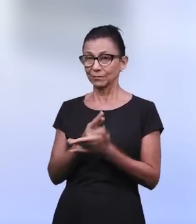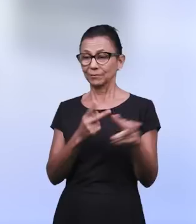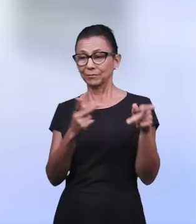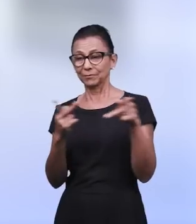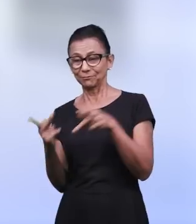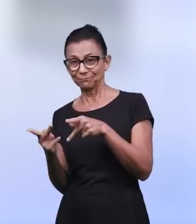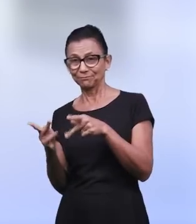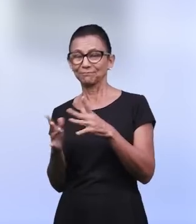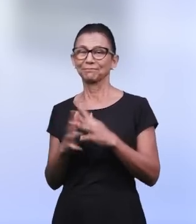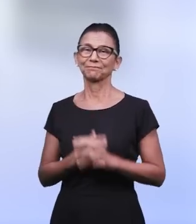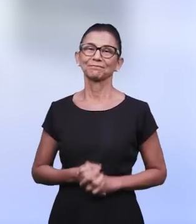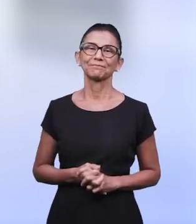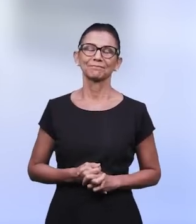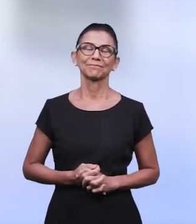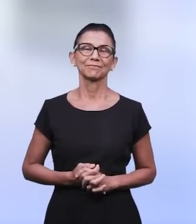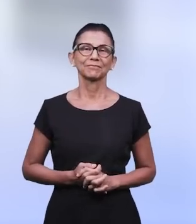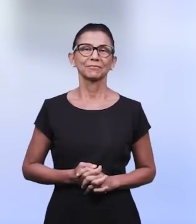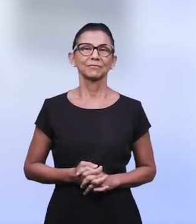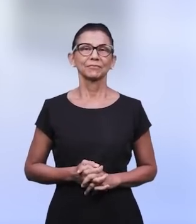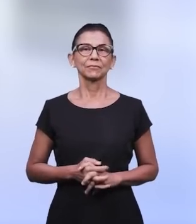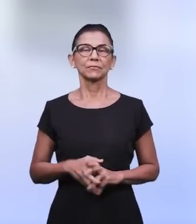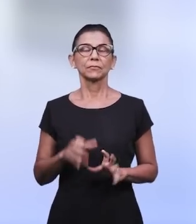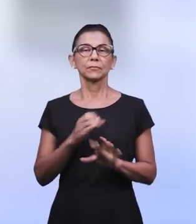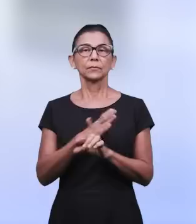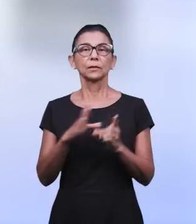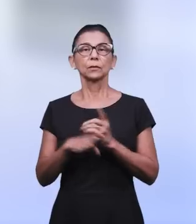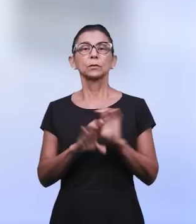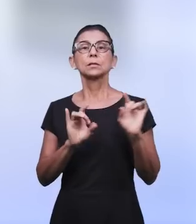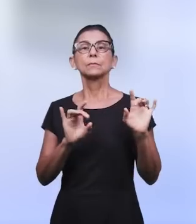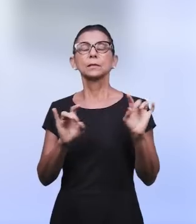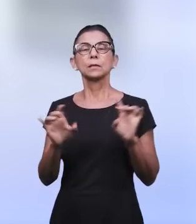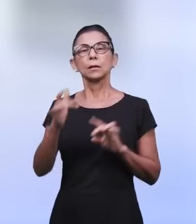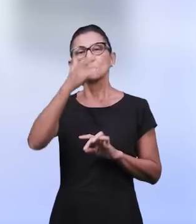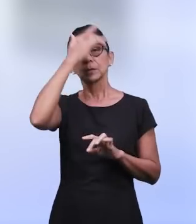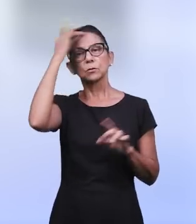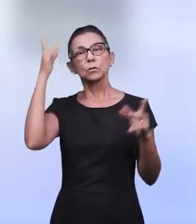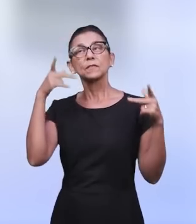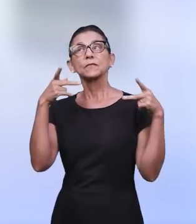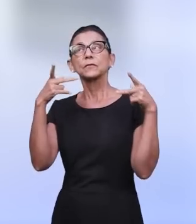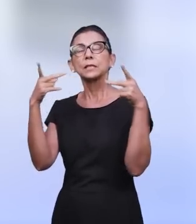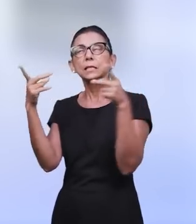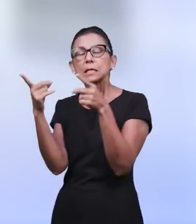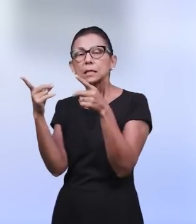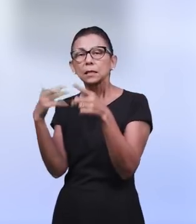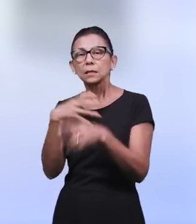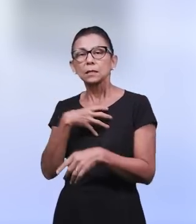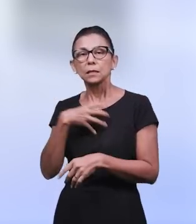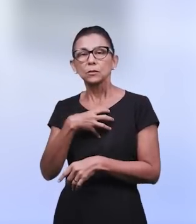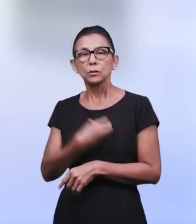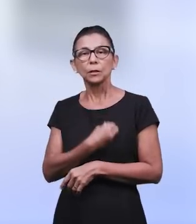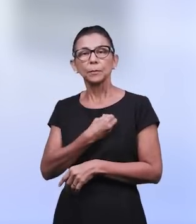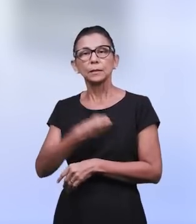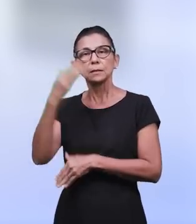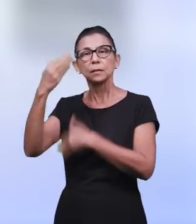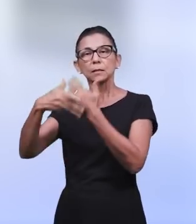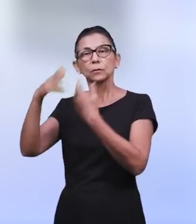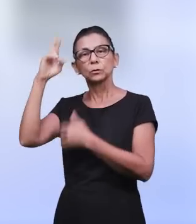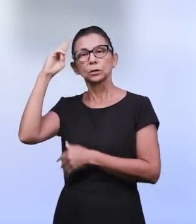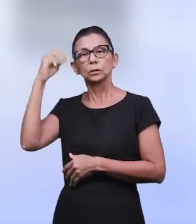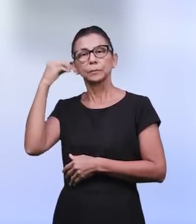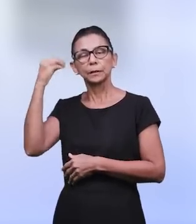desse trabalho. Por lá ainda houve um culto especial, onde os visitantes ouviram a voz de Deus e viveram